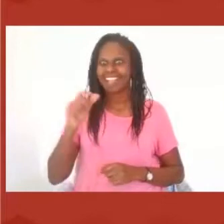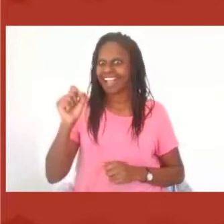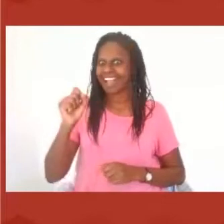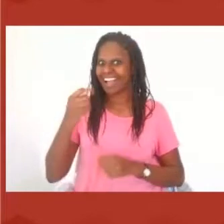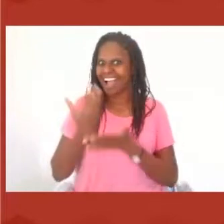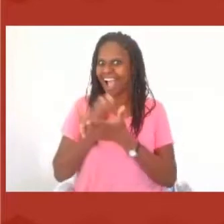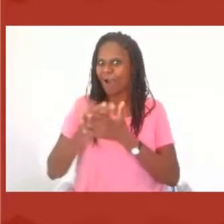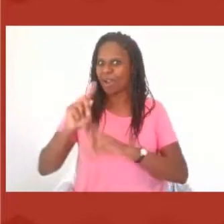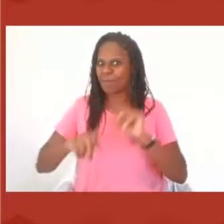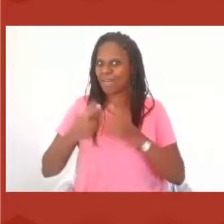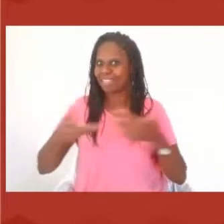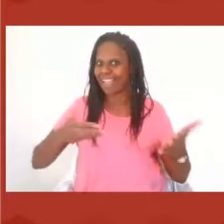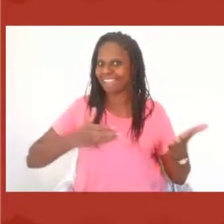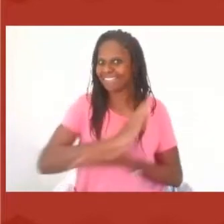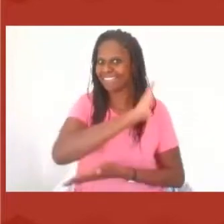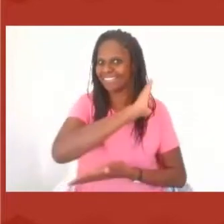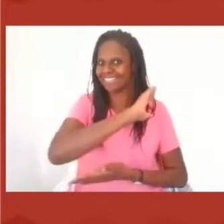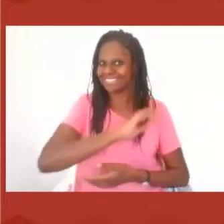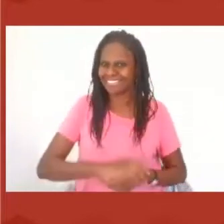materiais.